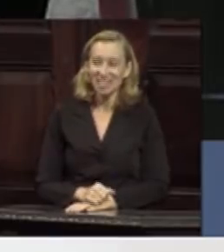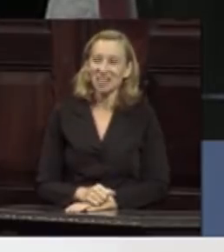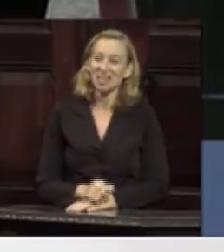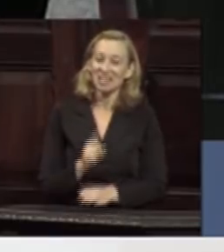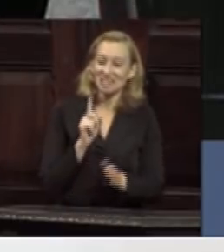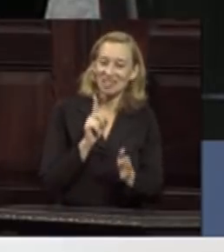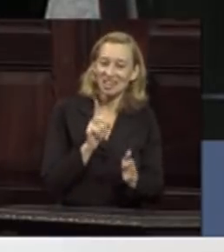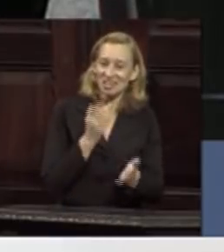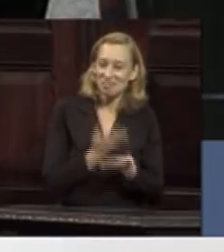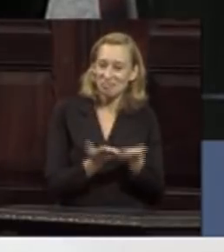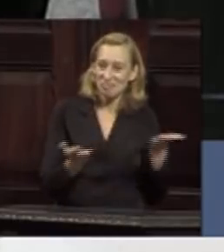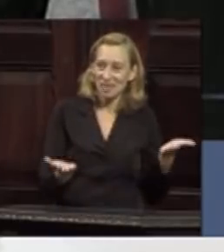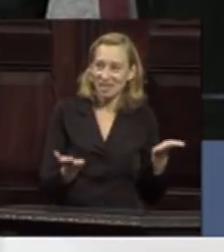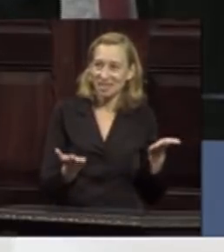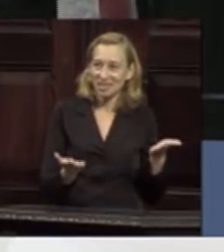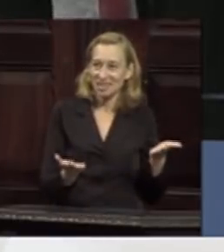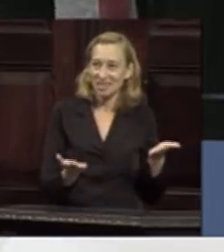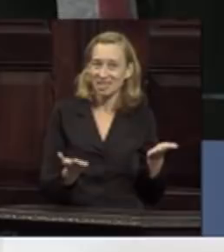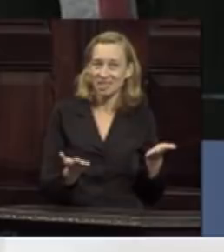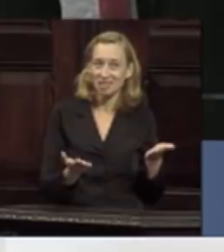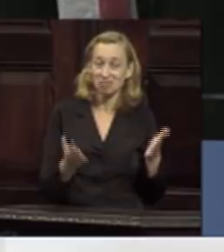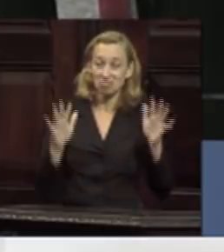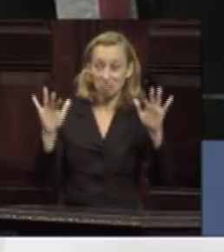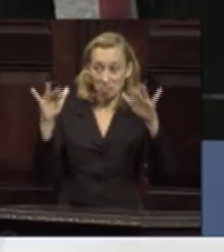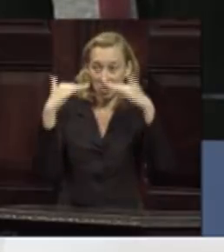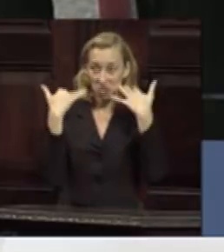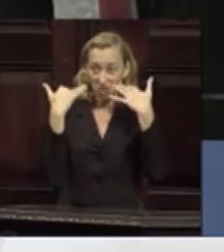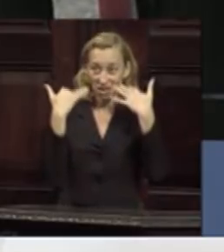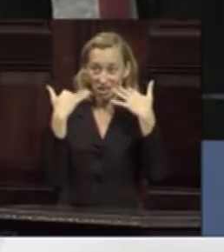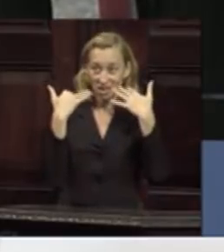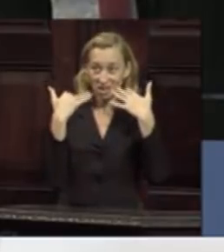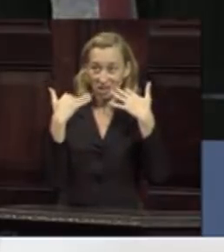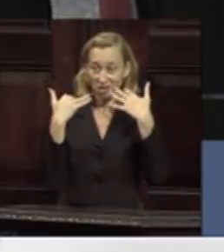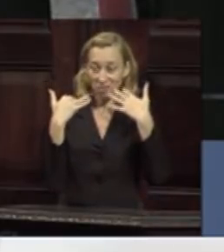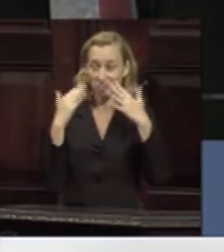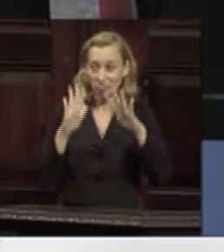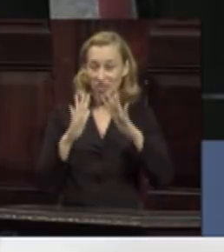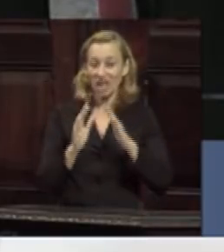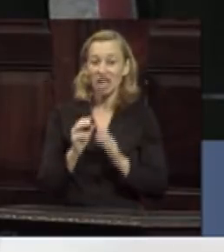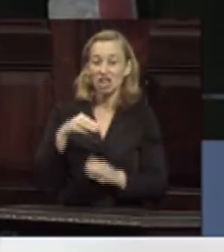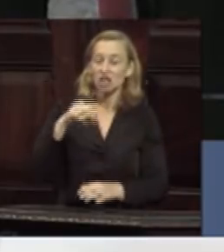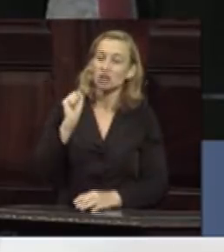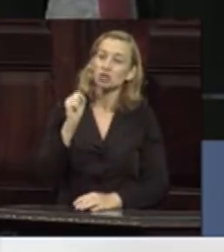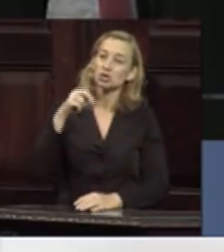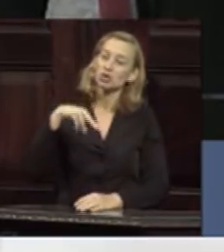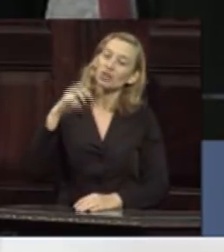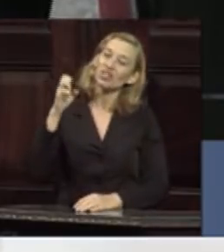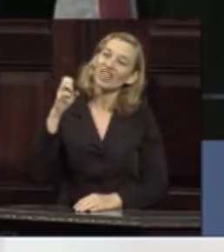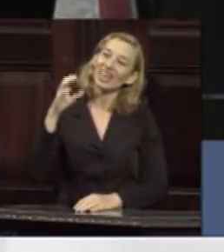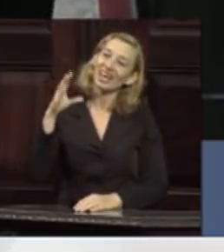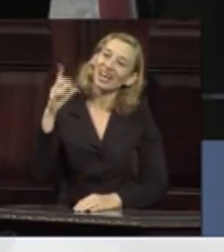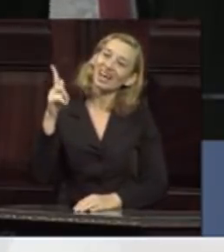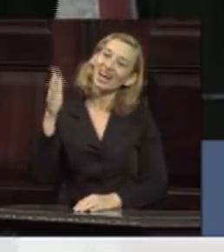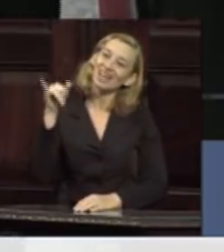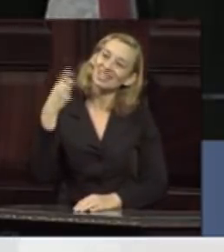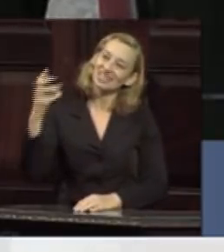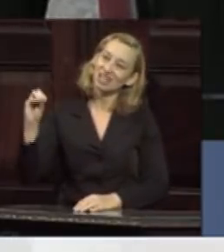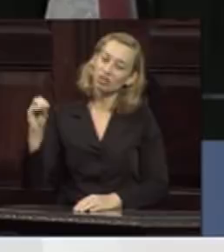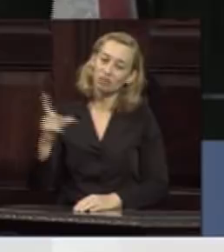que Vossa Excelência não prestou atenção no discurso. A sonegação tem sido